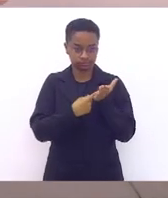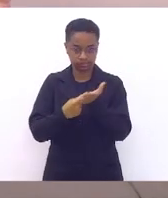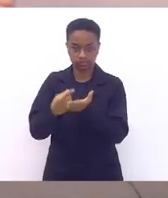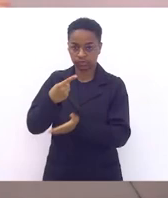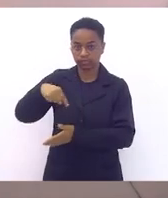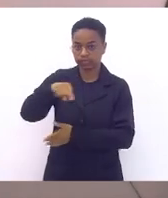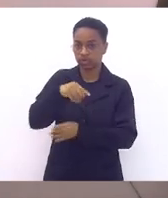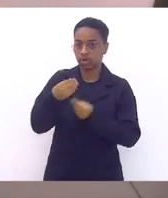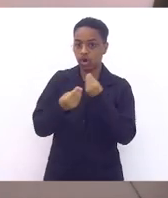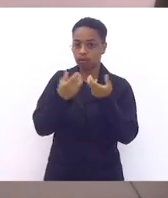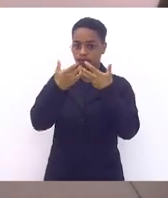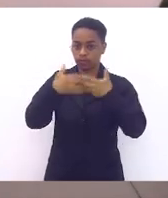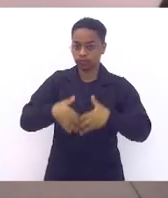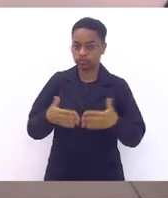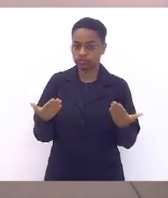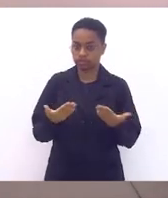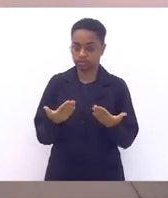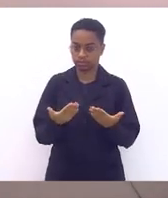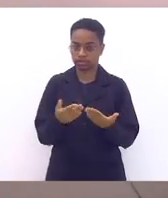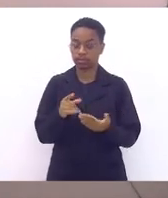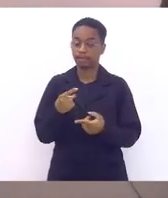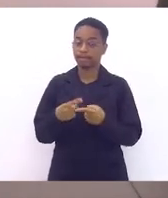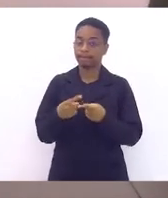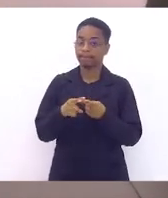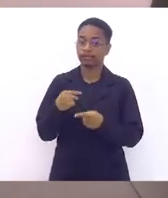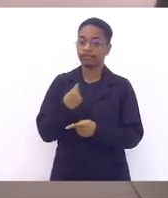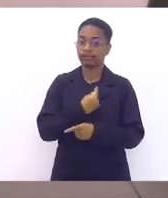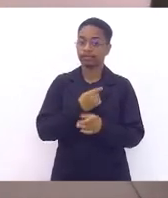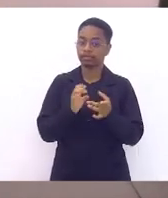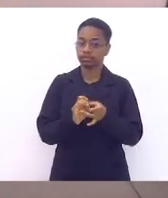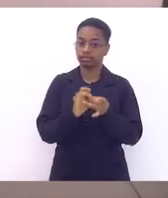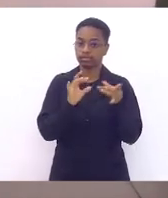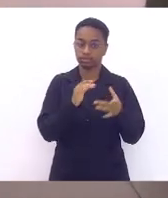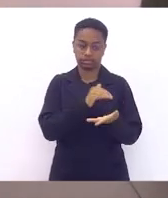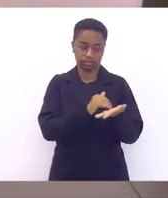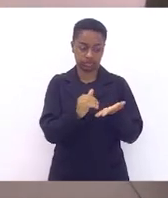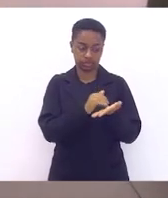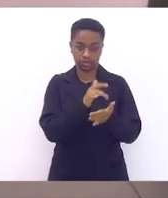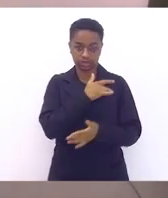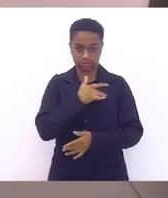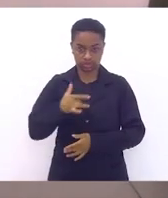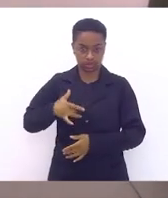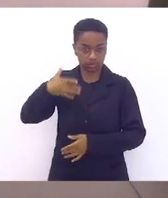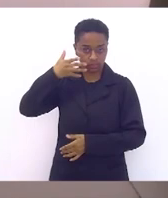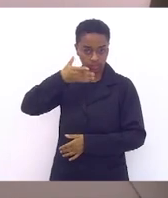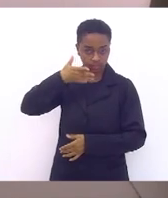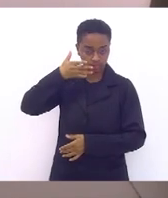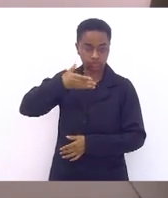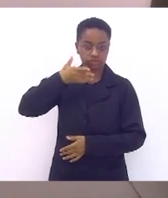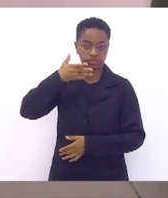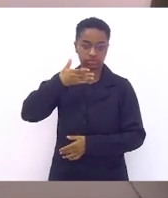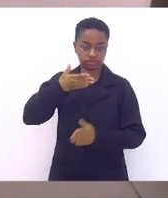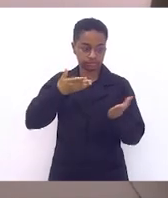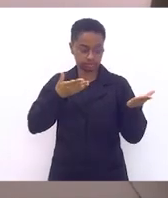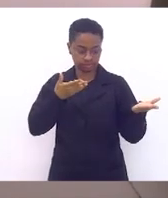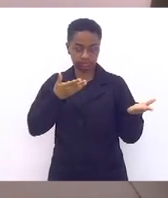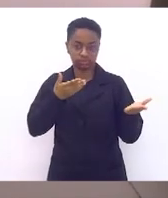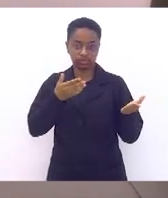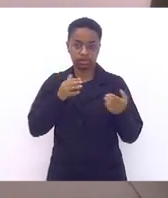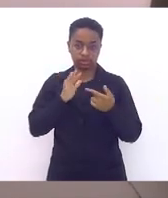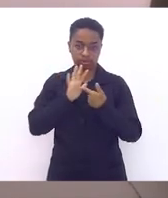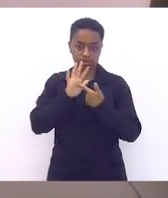procedimento aqui, a gente vai abrir para a Secretaria de Saúde fazer a sua manifestação, a sua